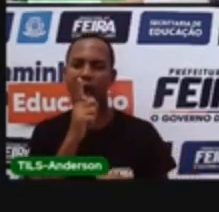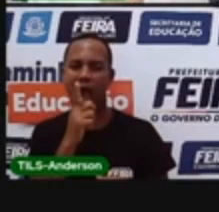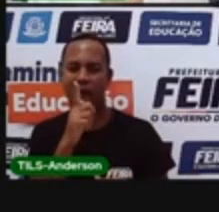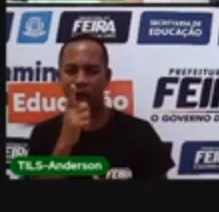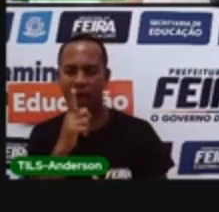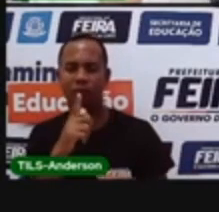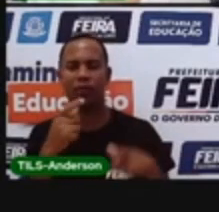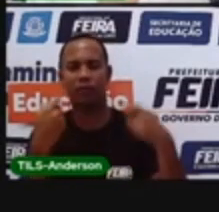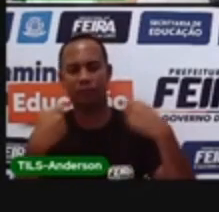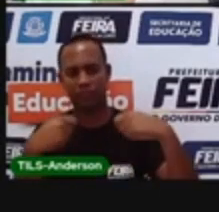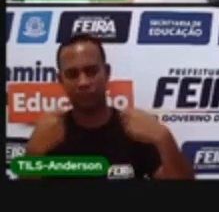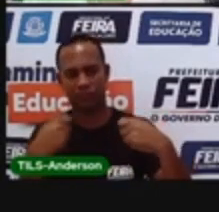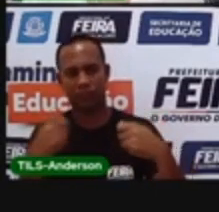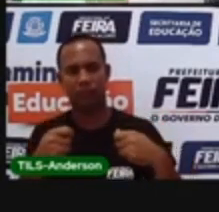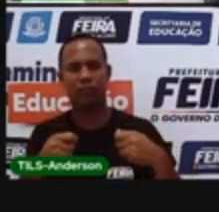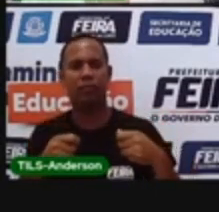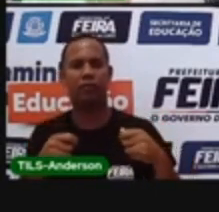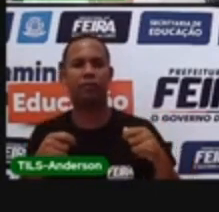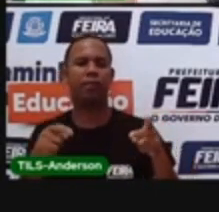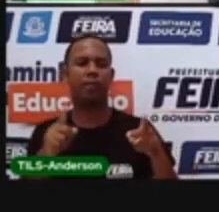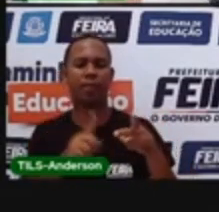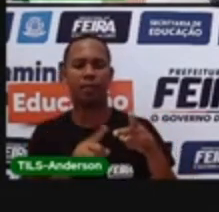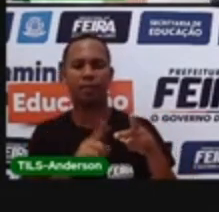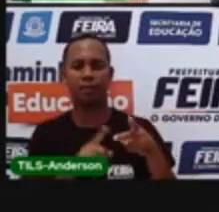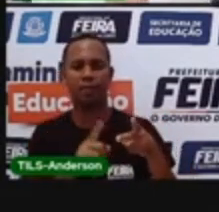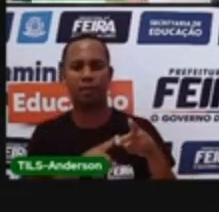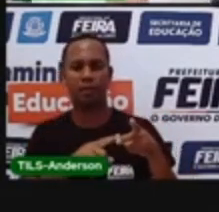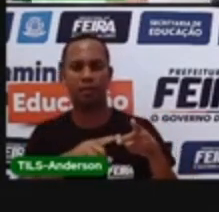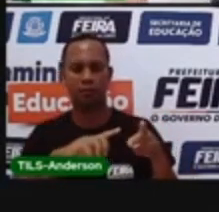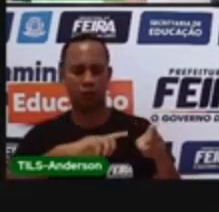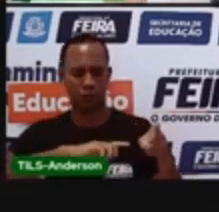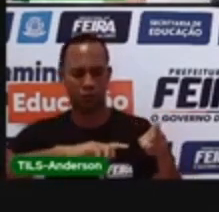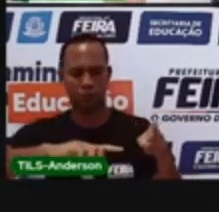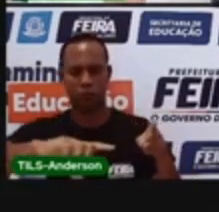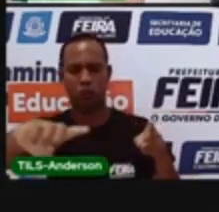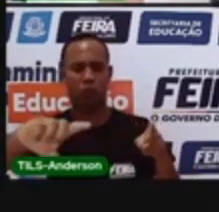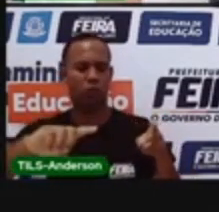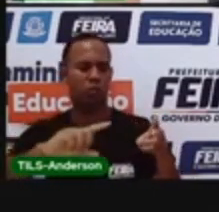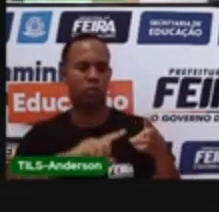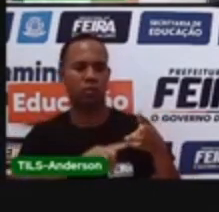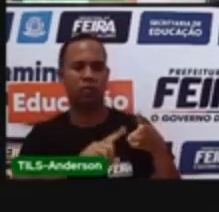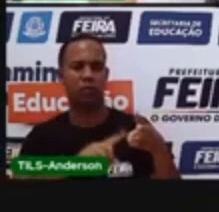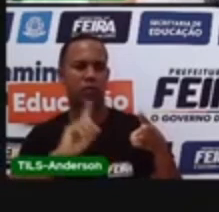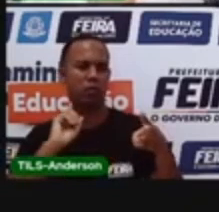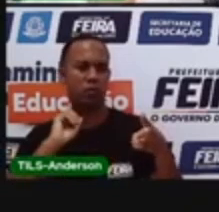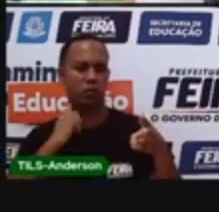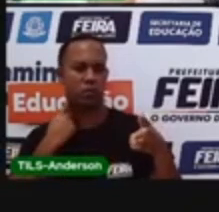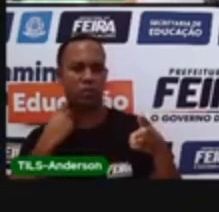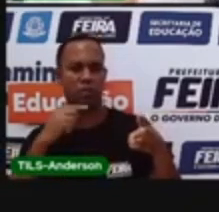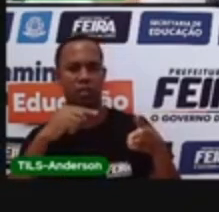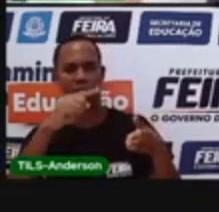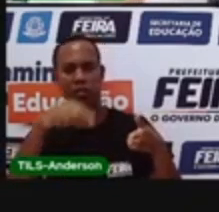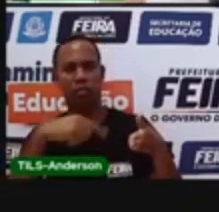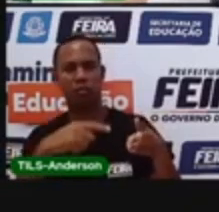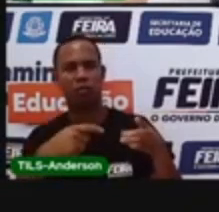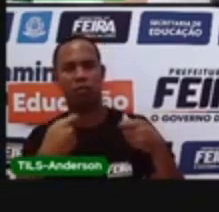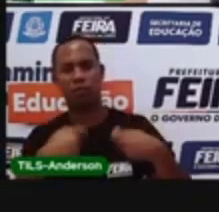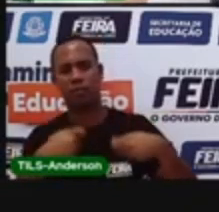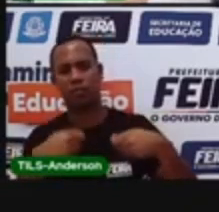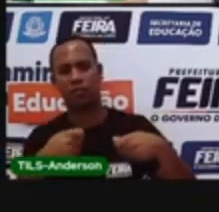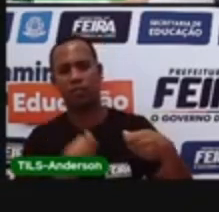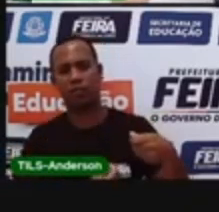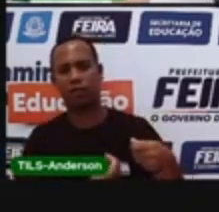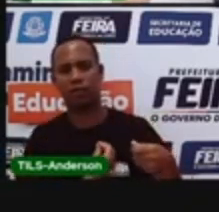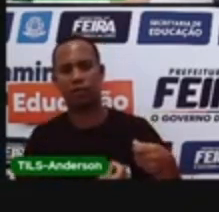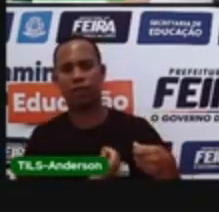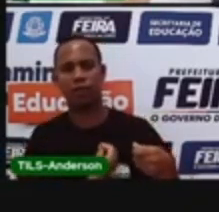é o tratamento da água, o esgoto e o lixo. Não é que a gente não consiga viver sem o lixo, a gente não consegue viver